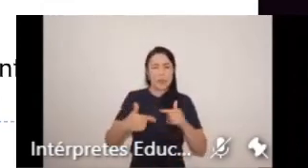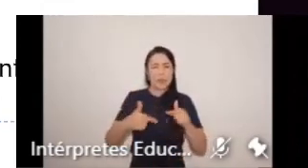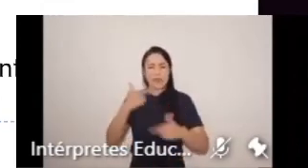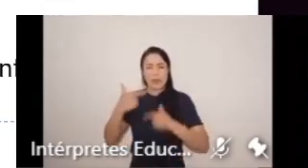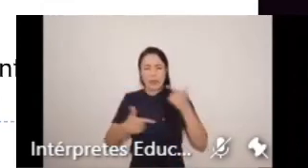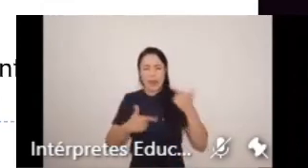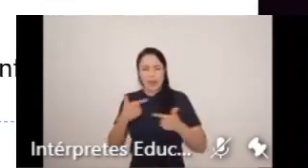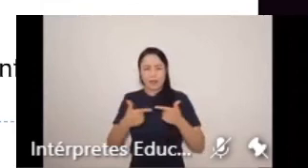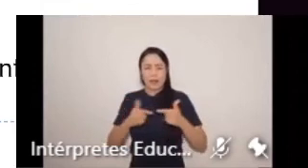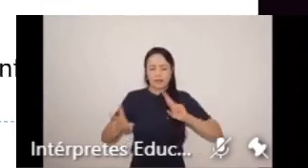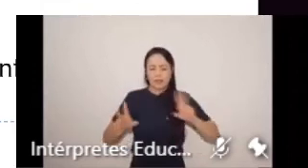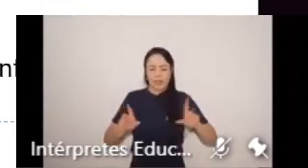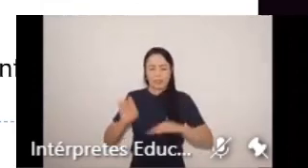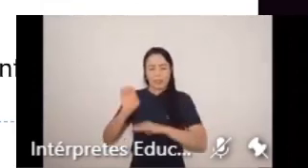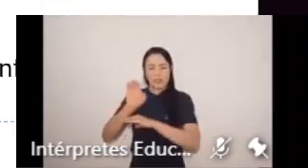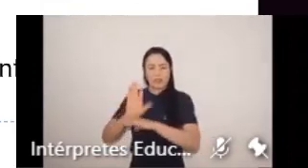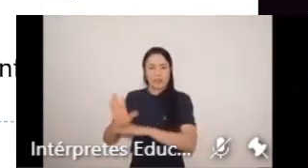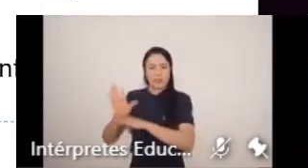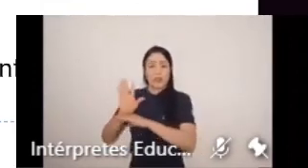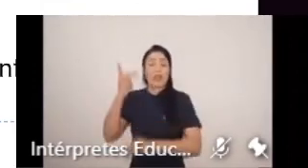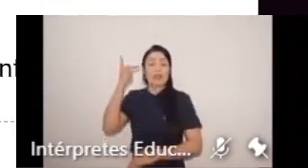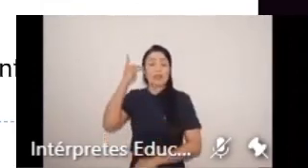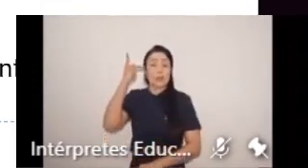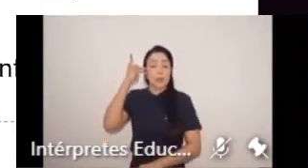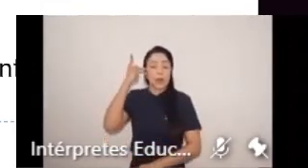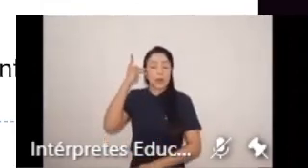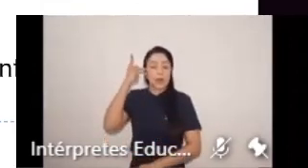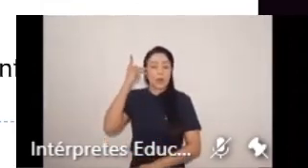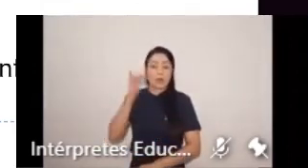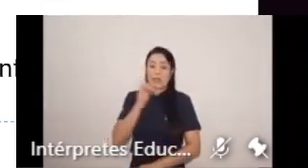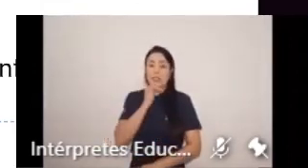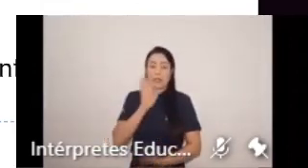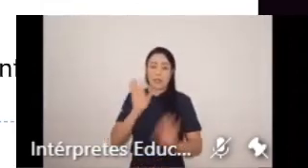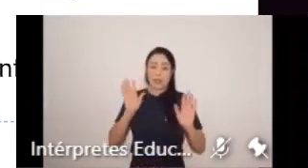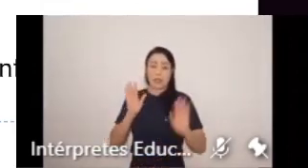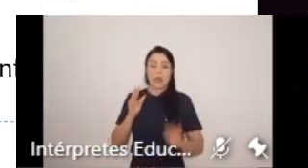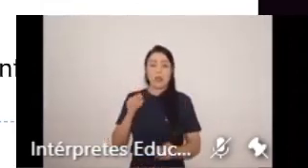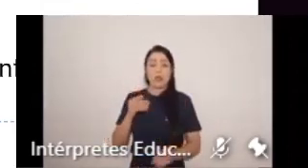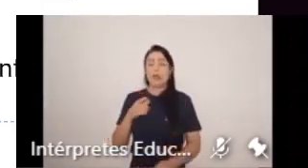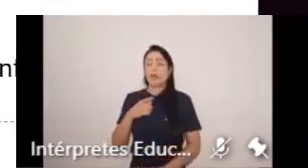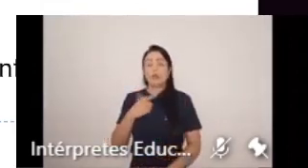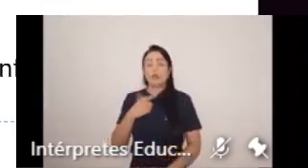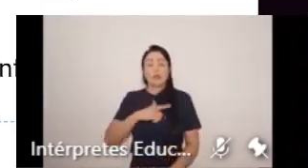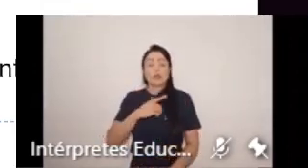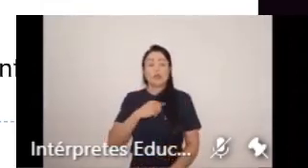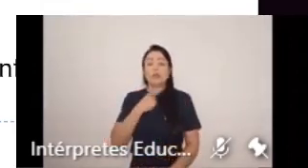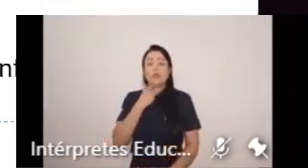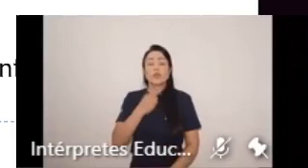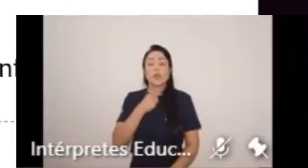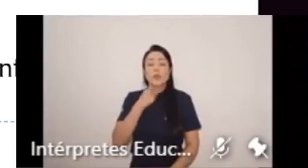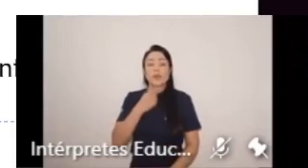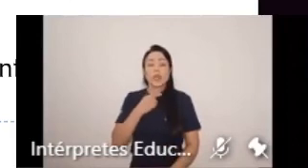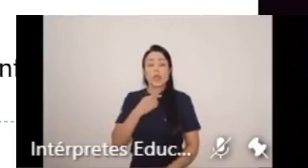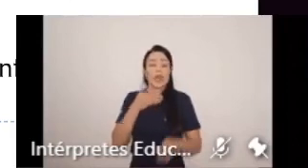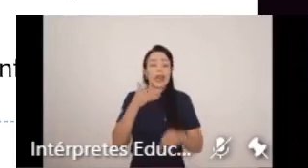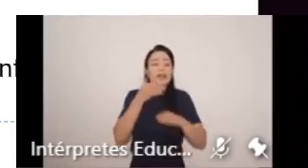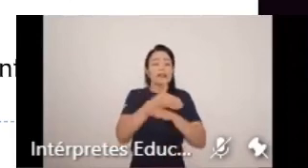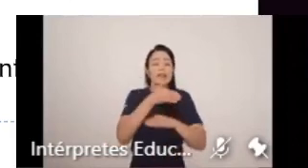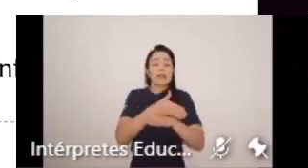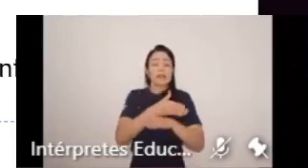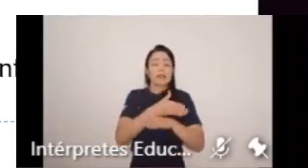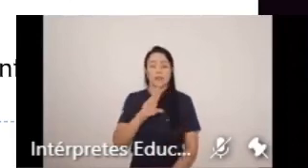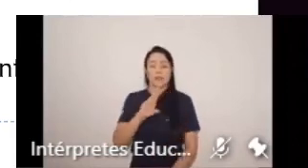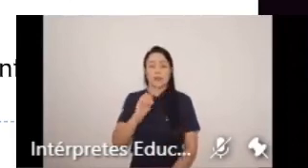outros estados. Aqui no estado de São Paulo, nós não temos acesso às informações do CROSS, que é o sistema que regula